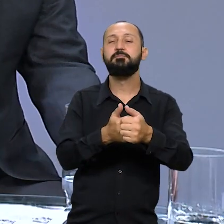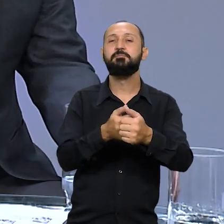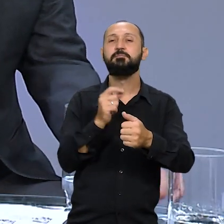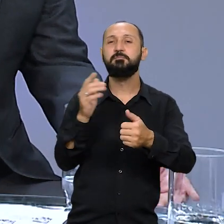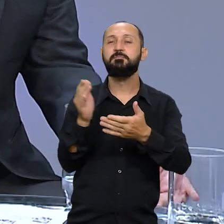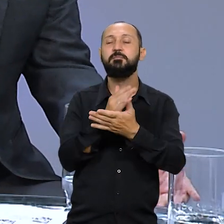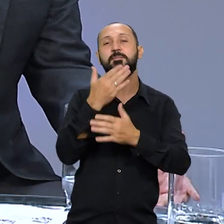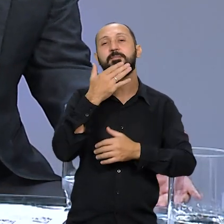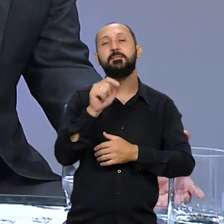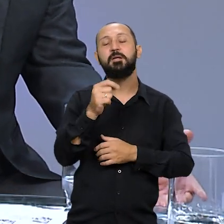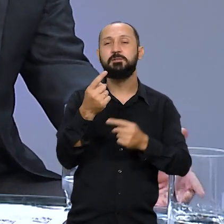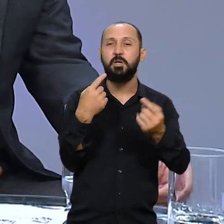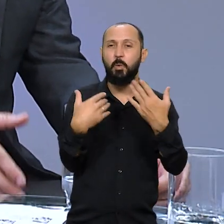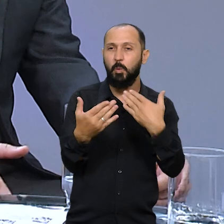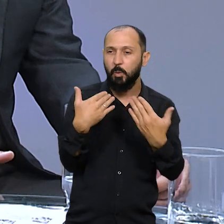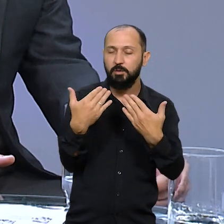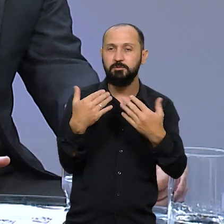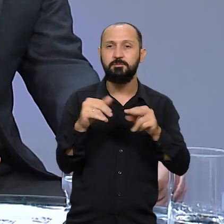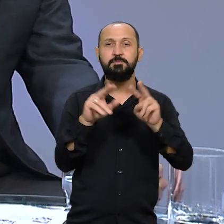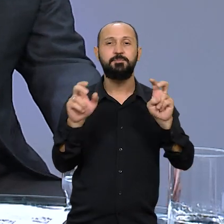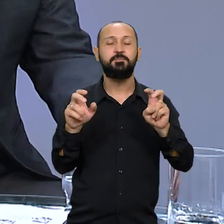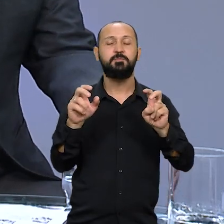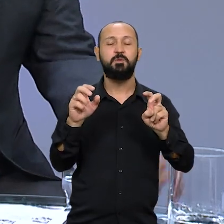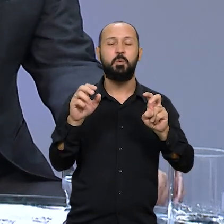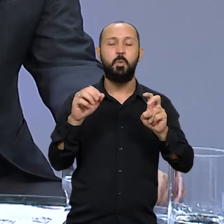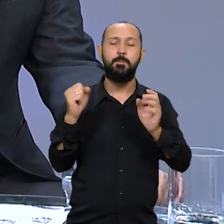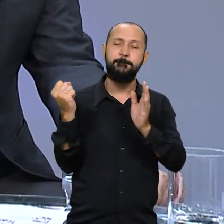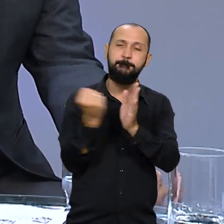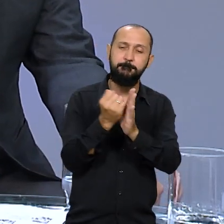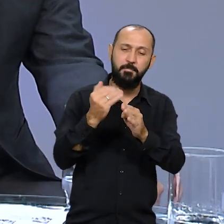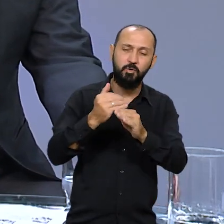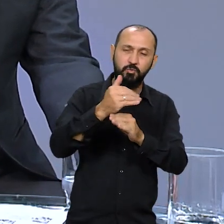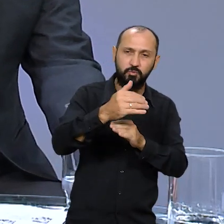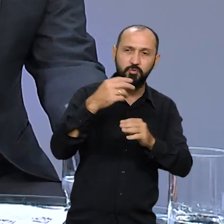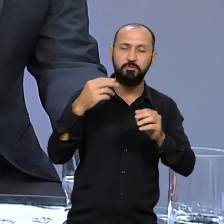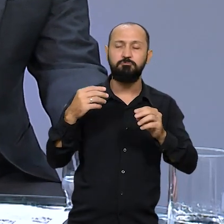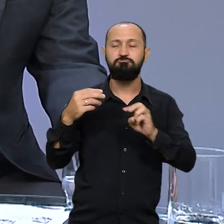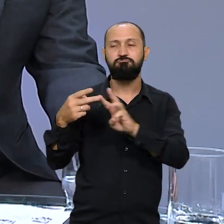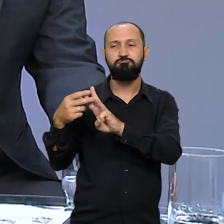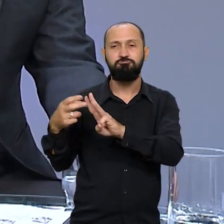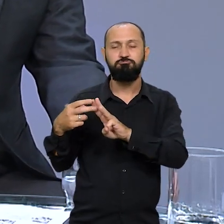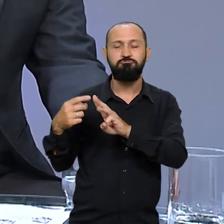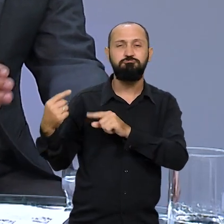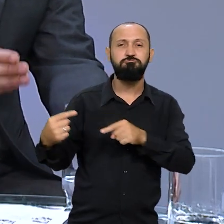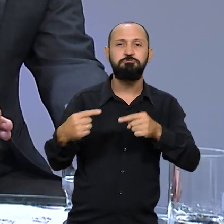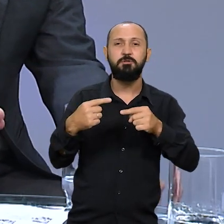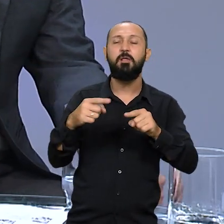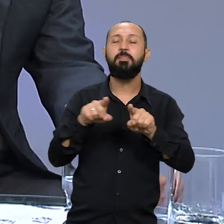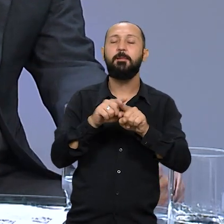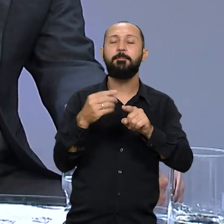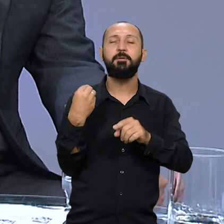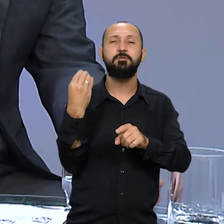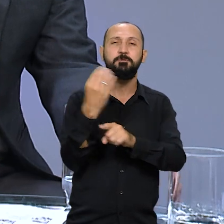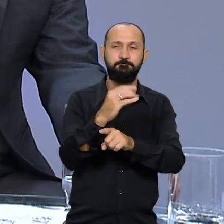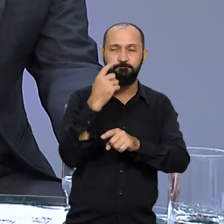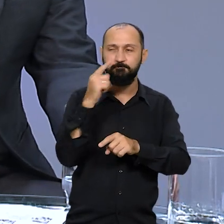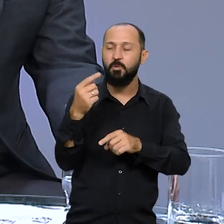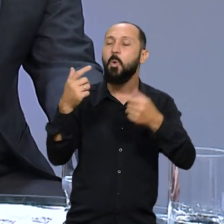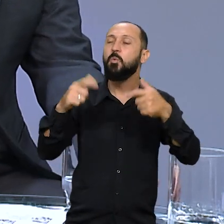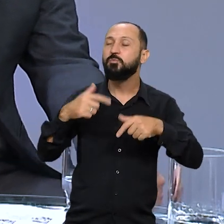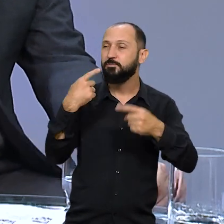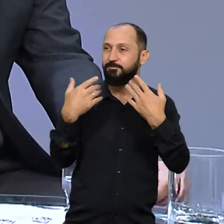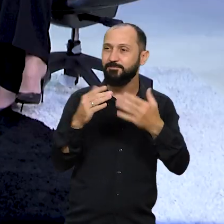jurídica, ele garante a estabilidade da propriedade privada e ele também permite que as terras indígenas sejam demarcadas.